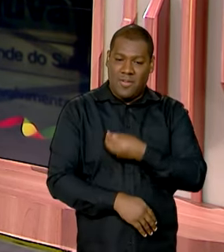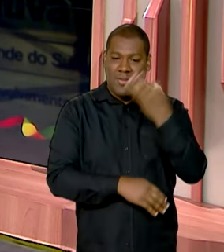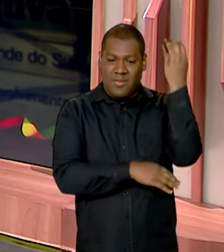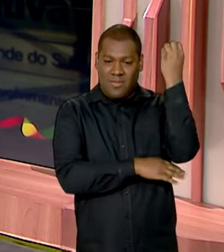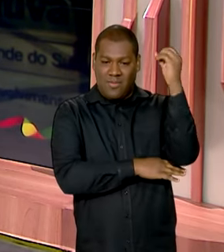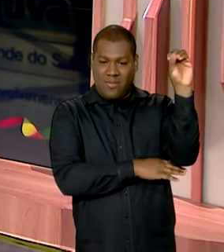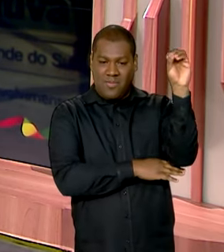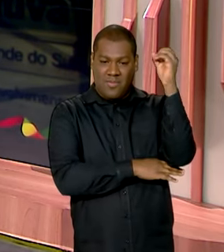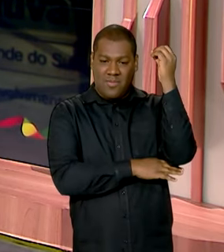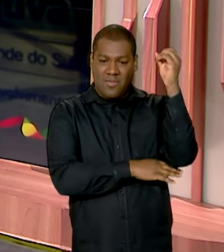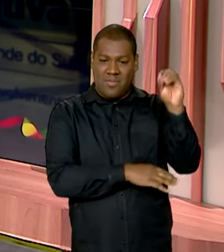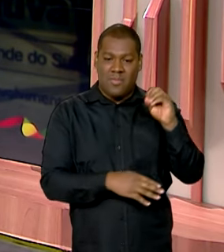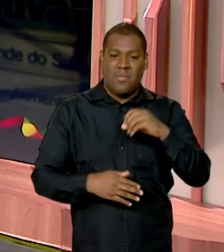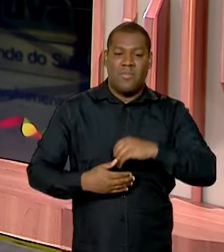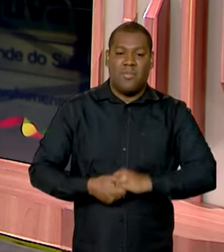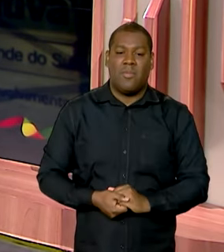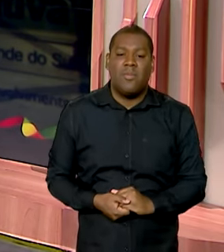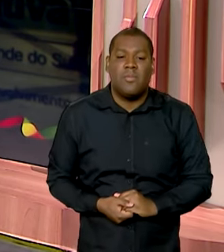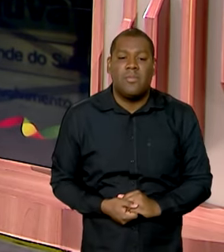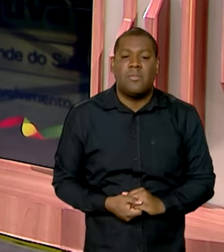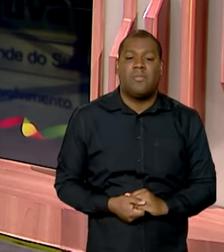você.